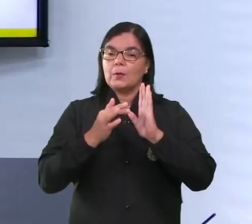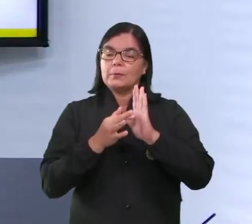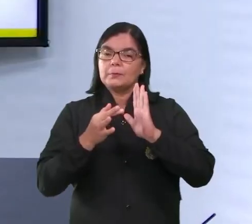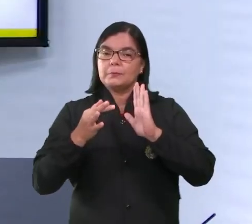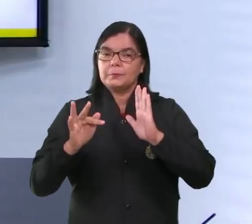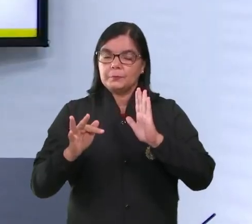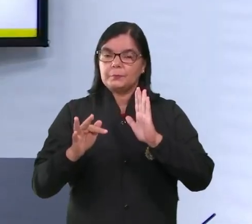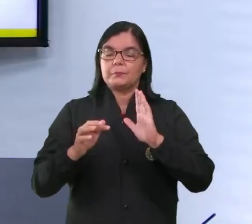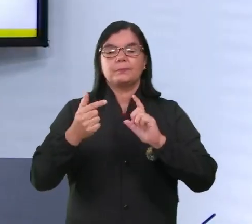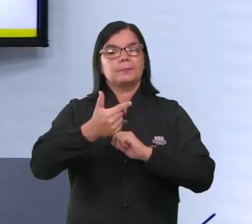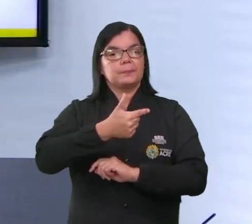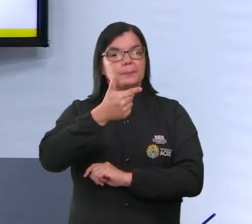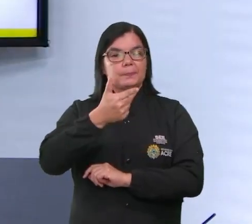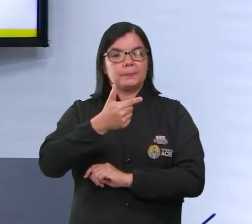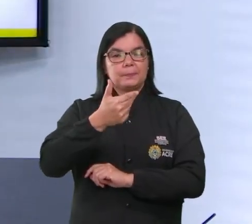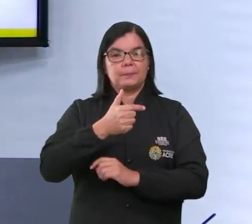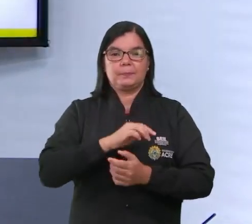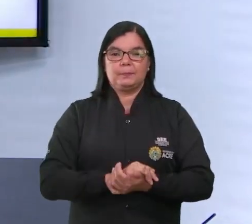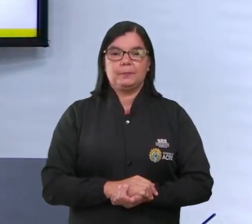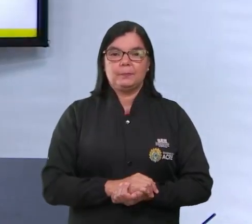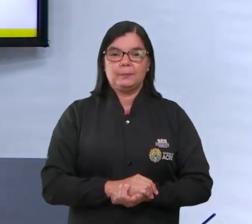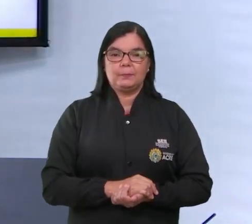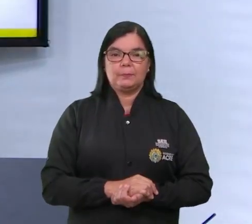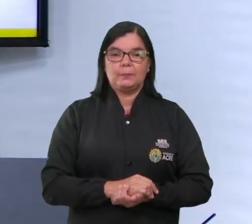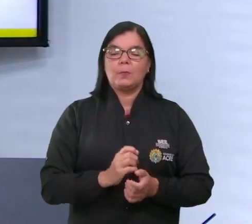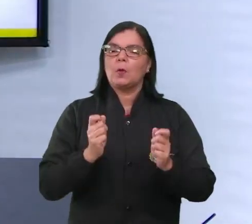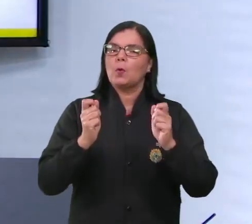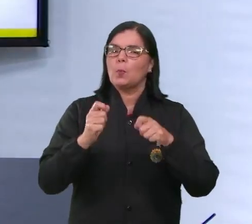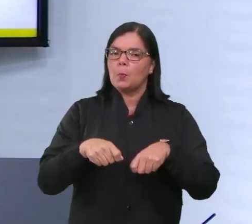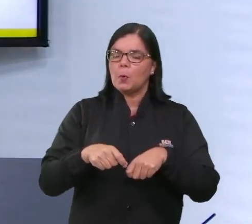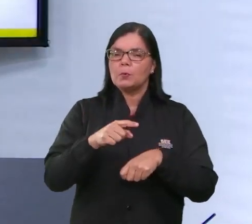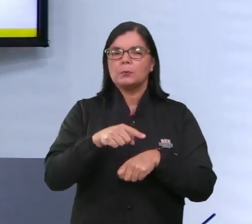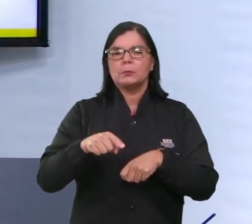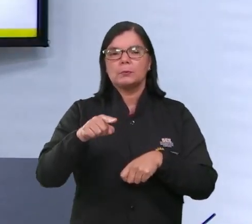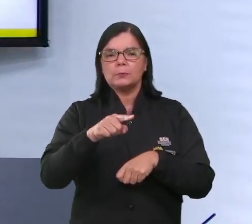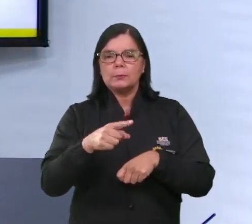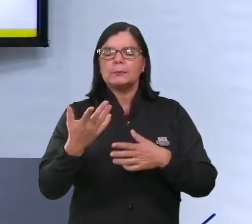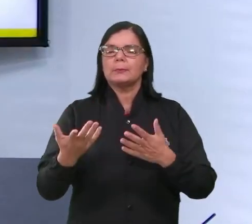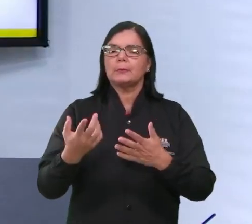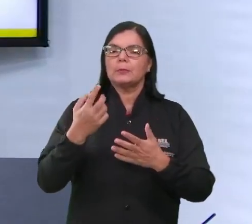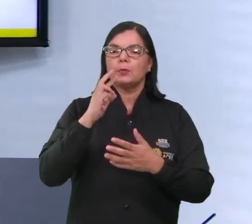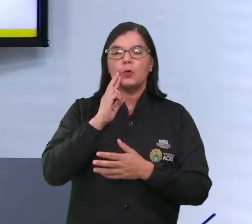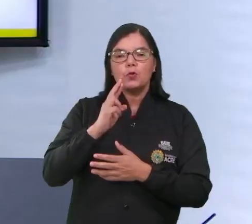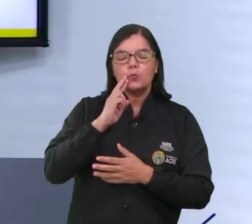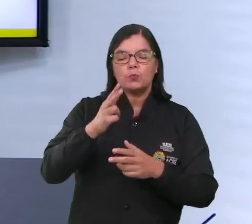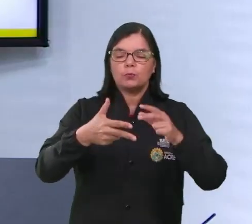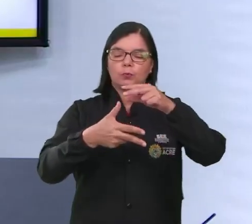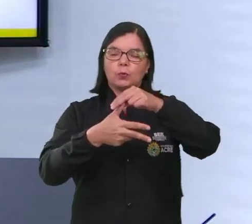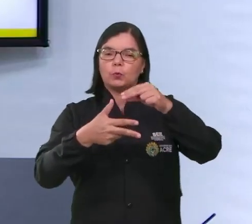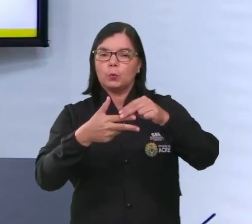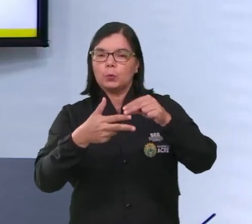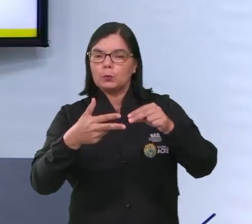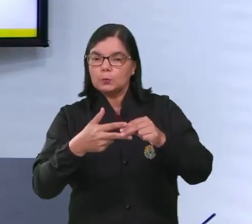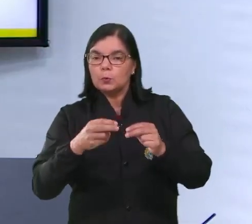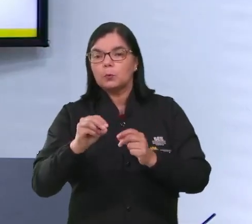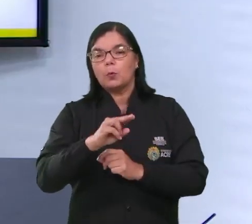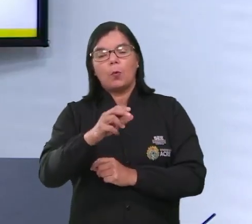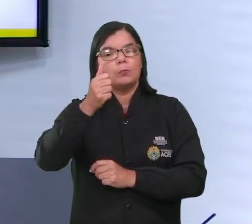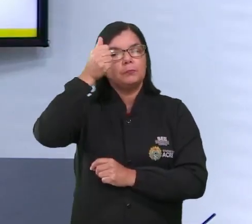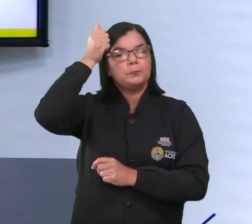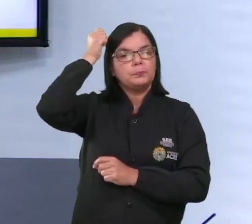funções quadráticas. Pode ser que você faça uma questão do Enem, de um vestibular,